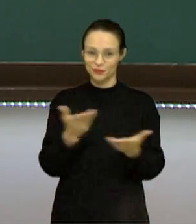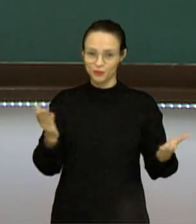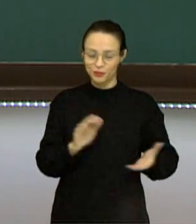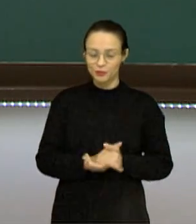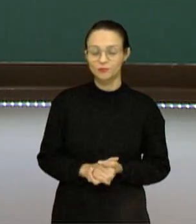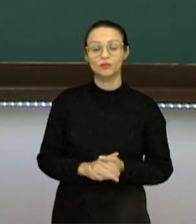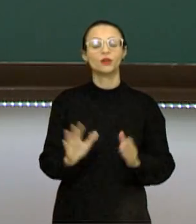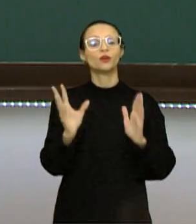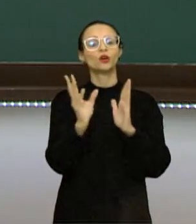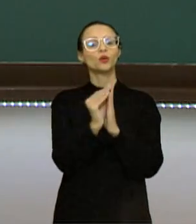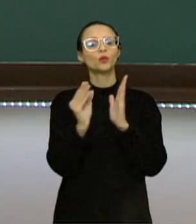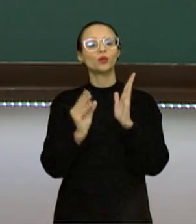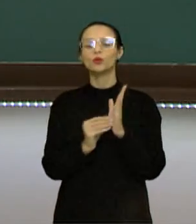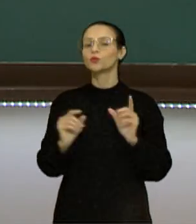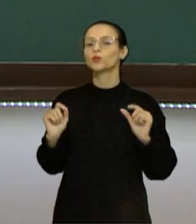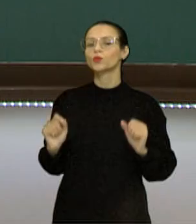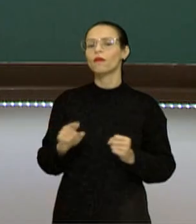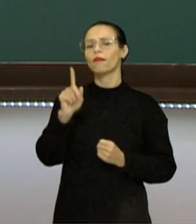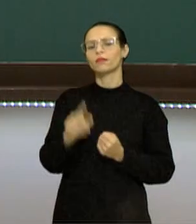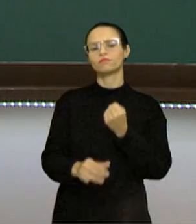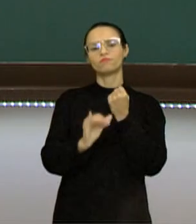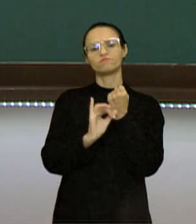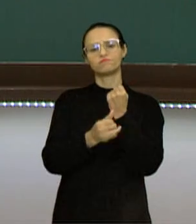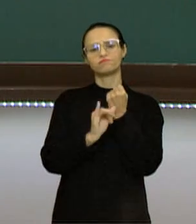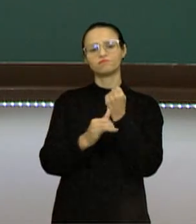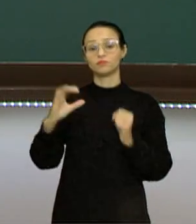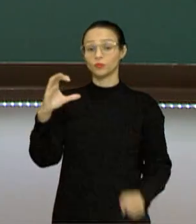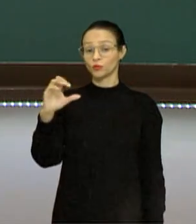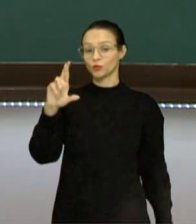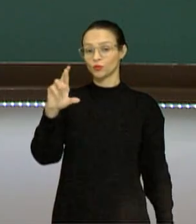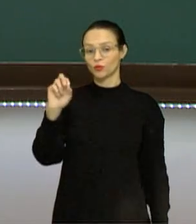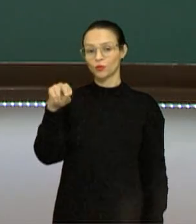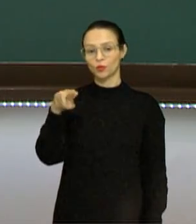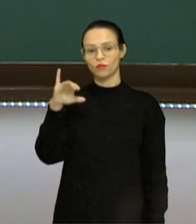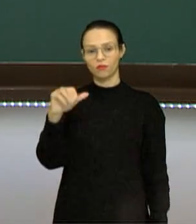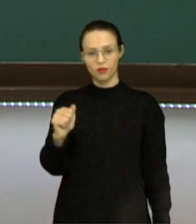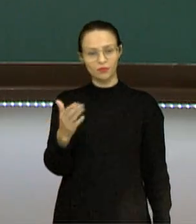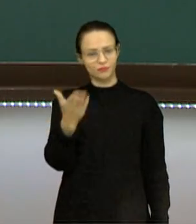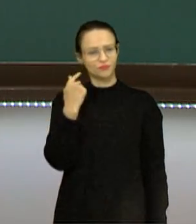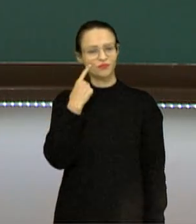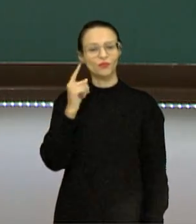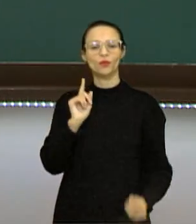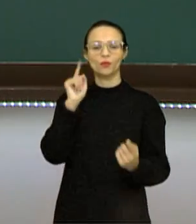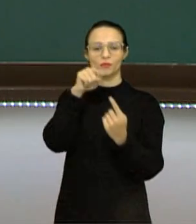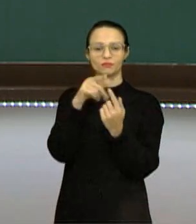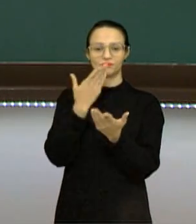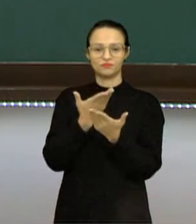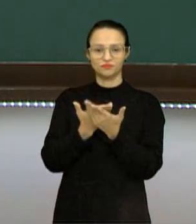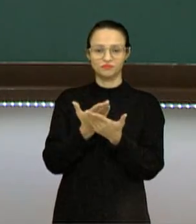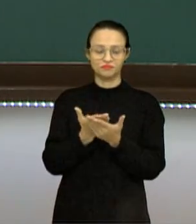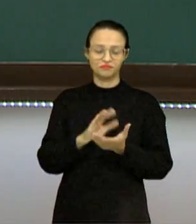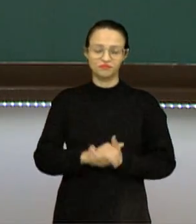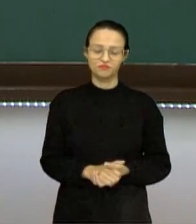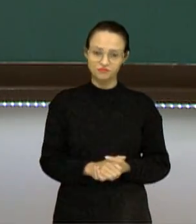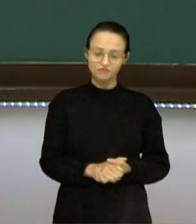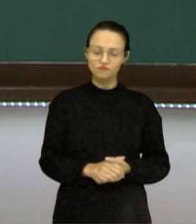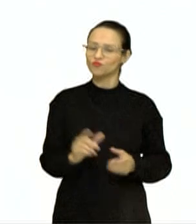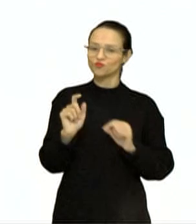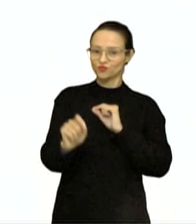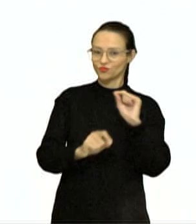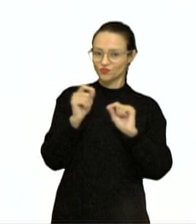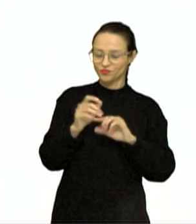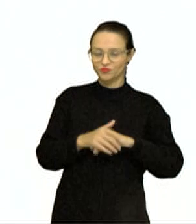nosso conteúdo é crônica. Convido você a acompanhar os objetivos da aula. Eles